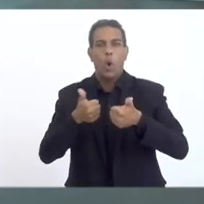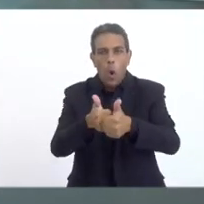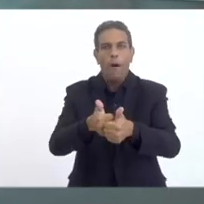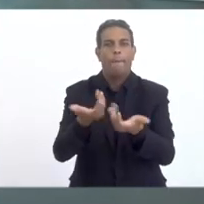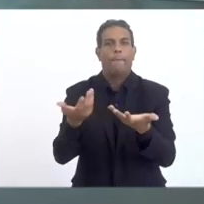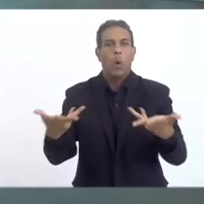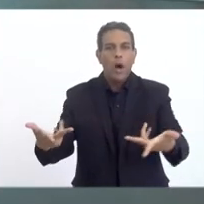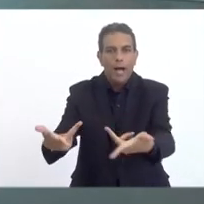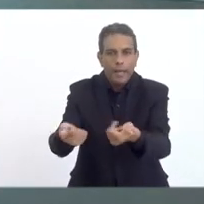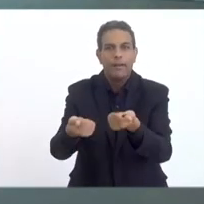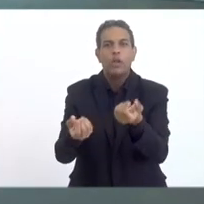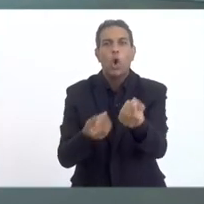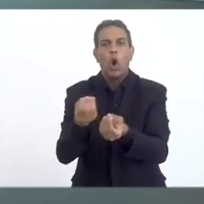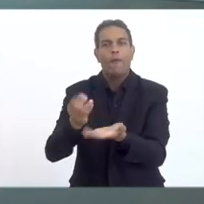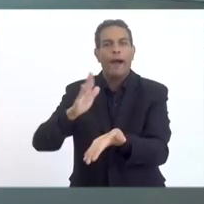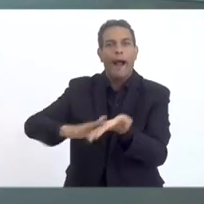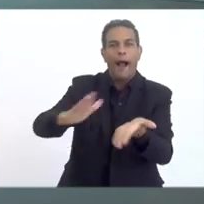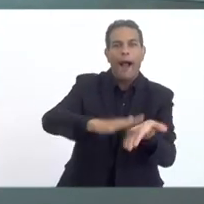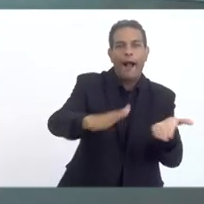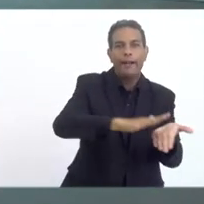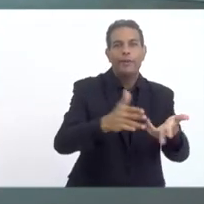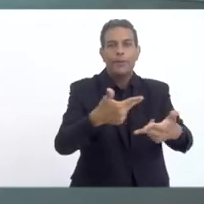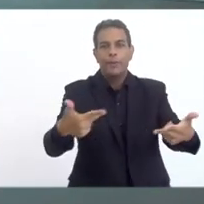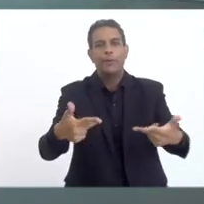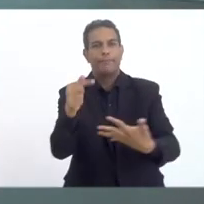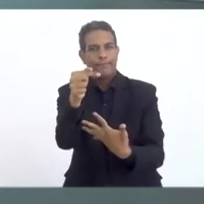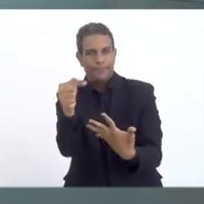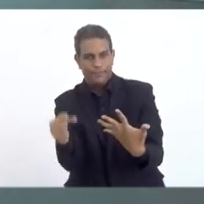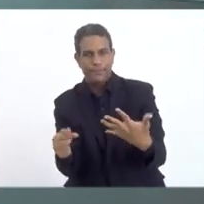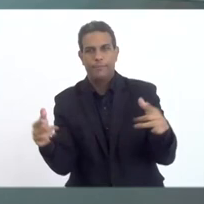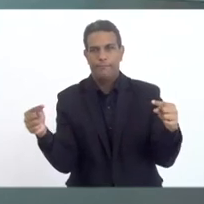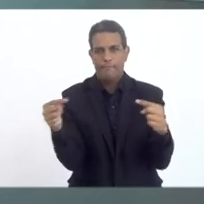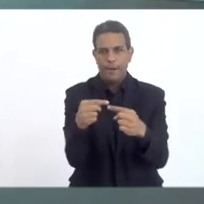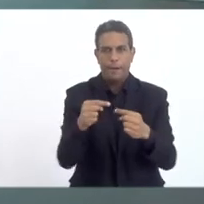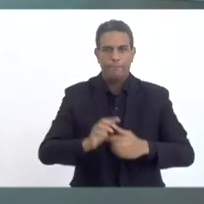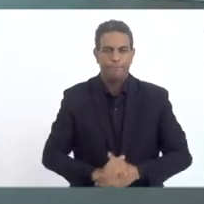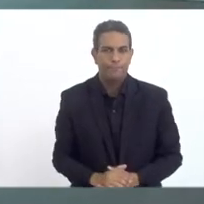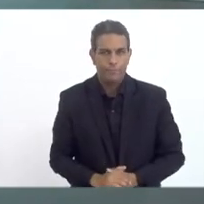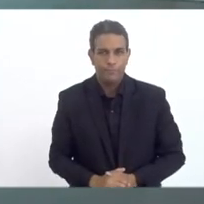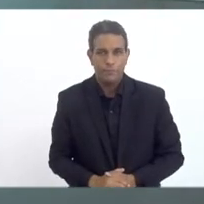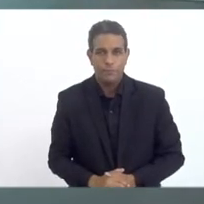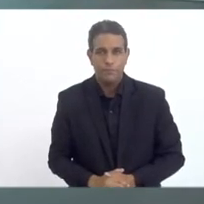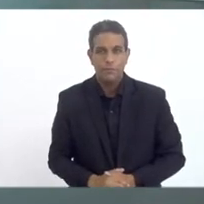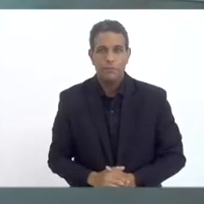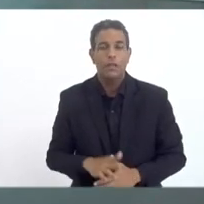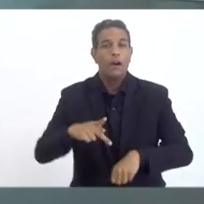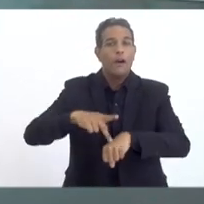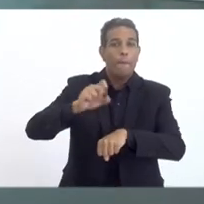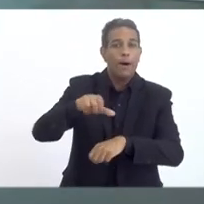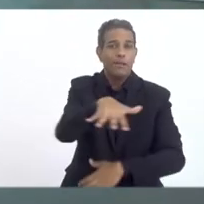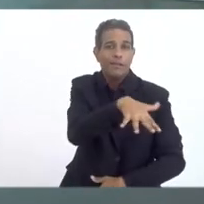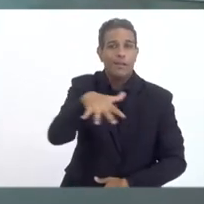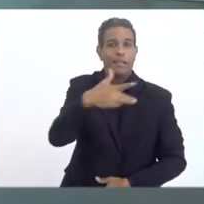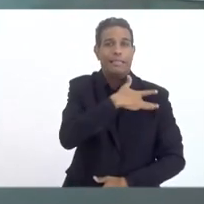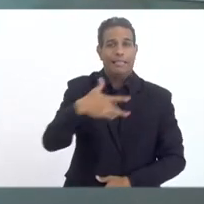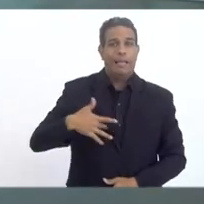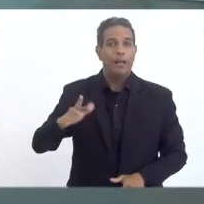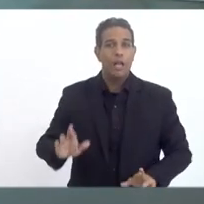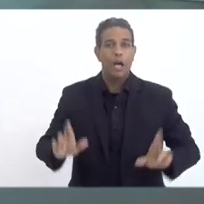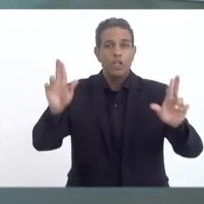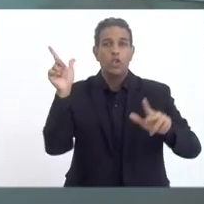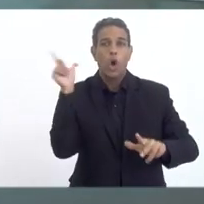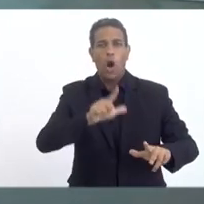acompanhamento da qualidade do gasto, entre outras questões orçamentárias. Especialistas em gestão da saúde, responsáveis